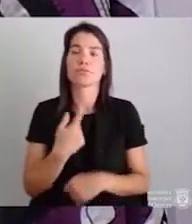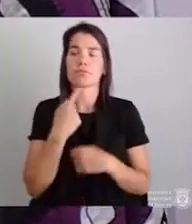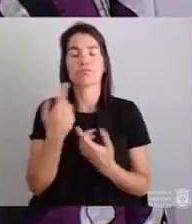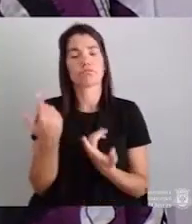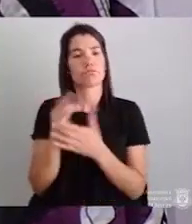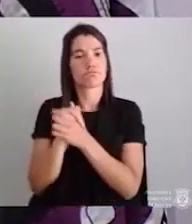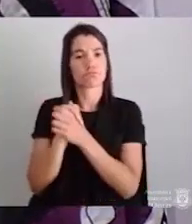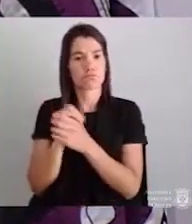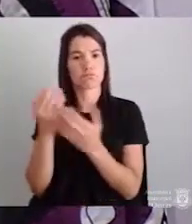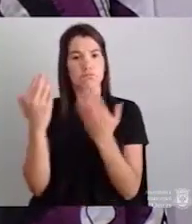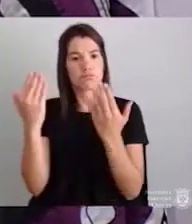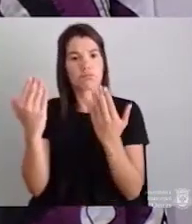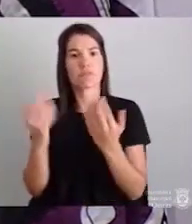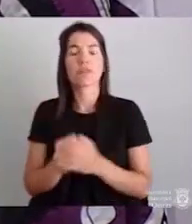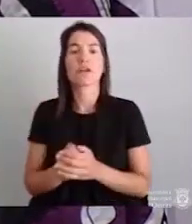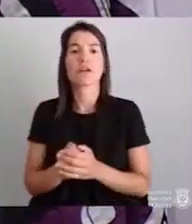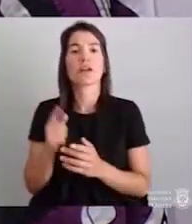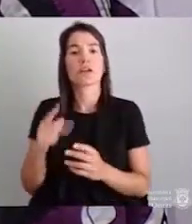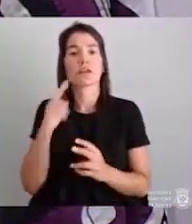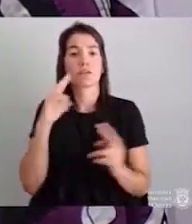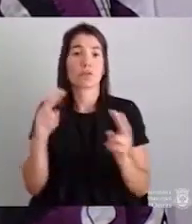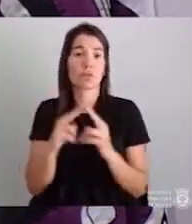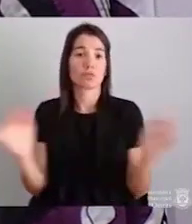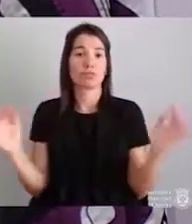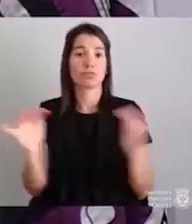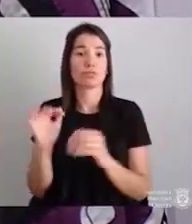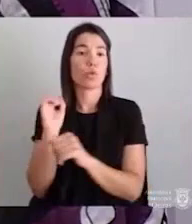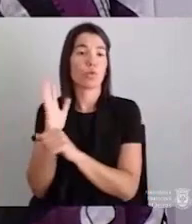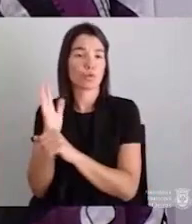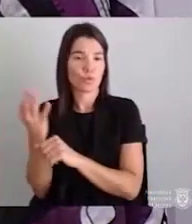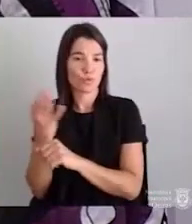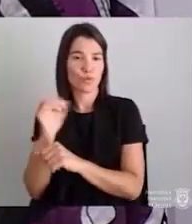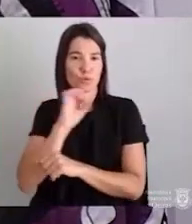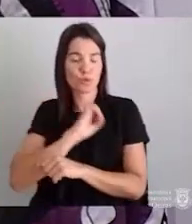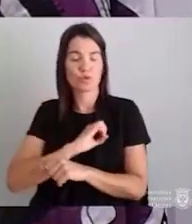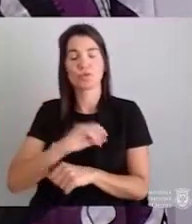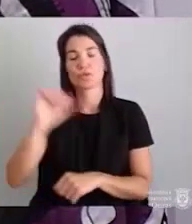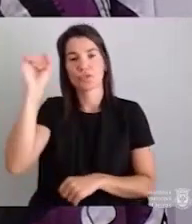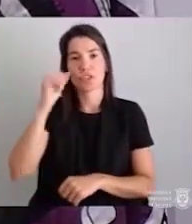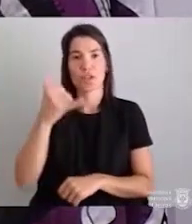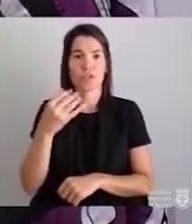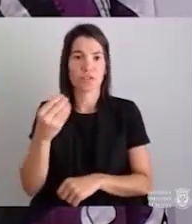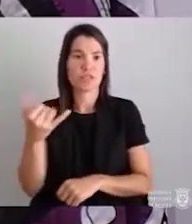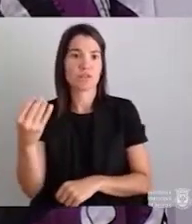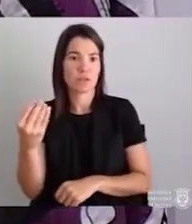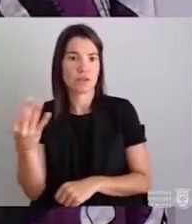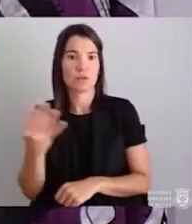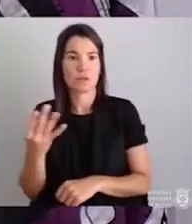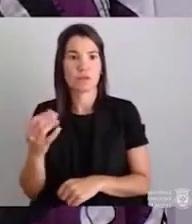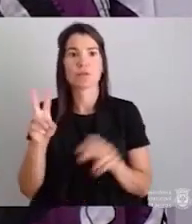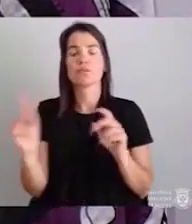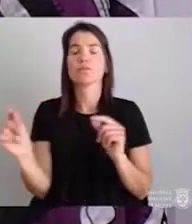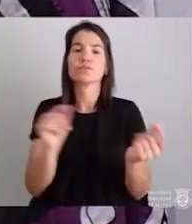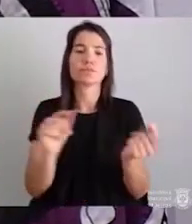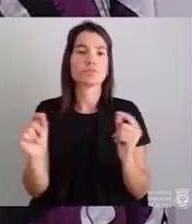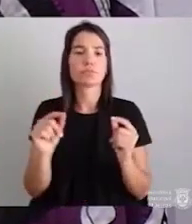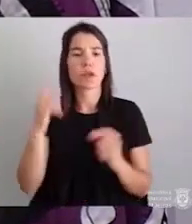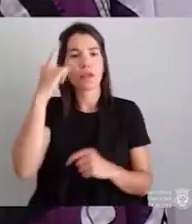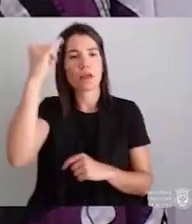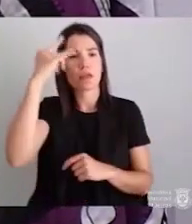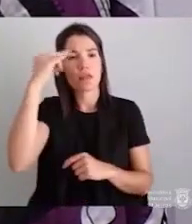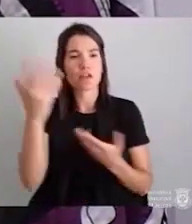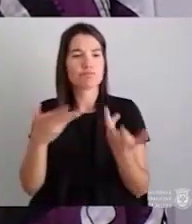que decorre de um outro encontro com o mesmo nome realizado em janeiro 2020 onde discutiram as principais ideias